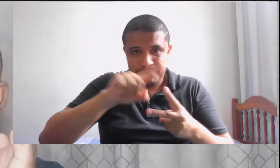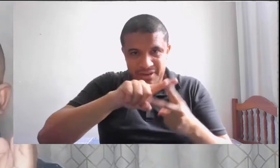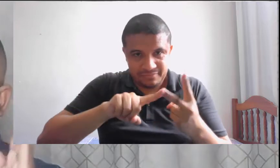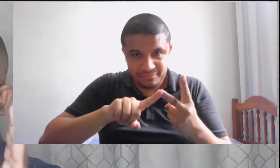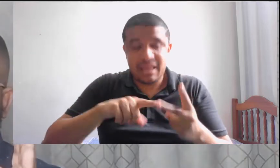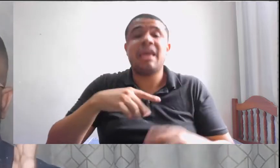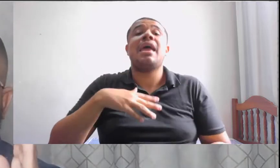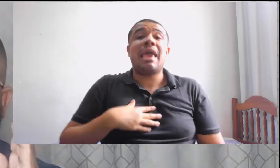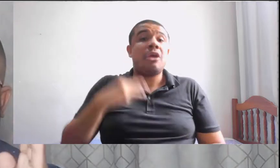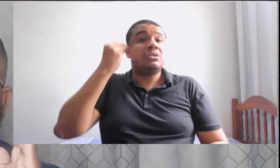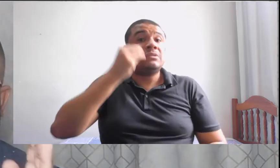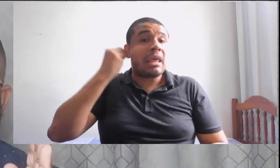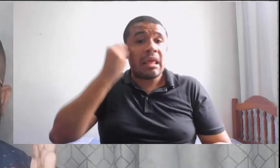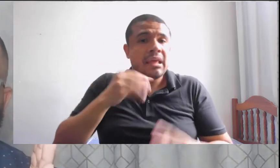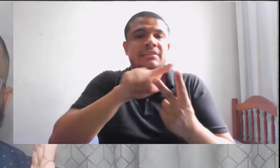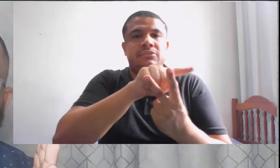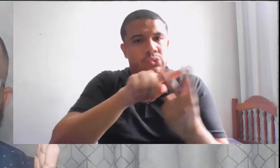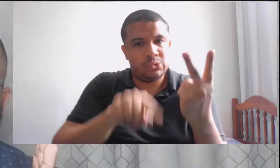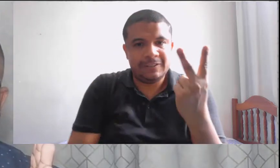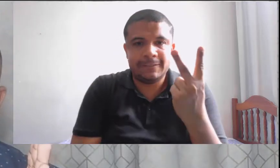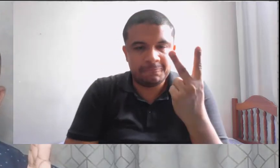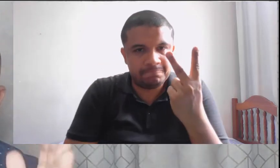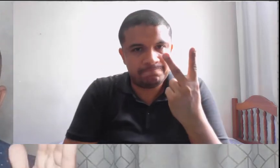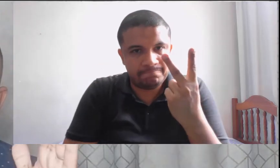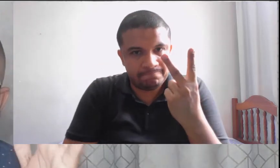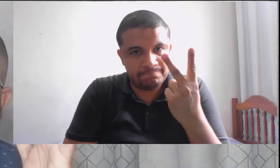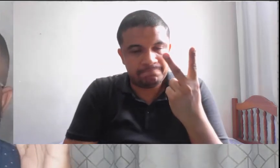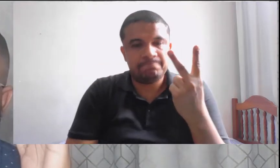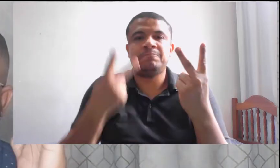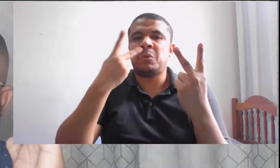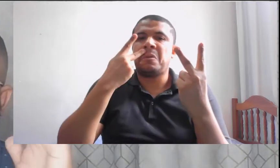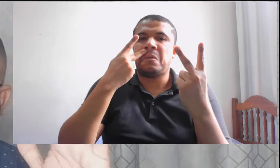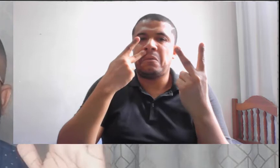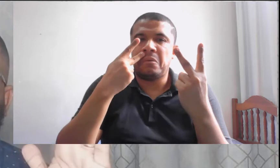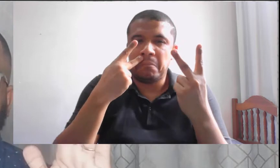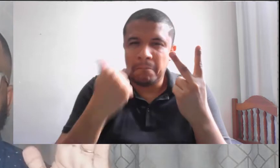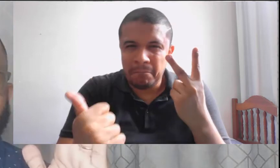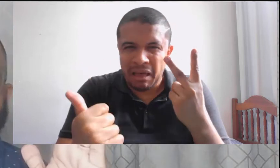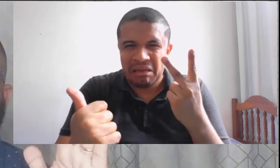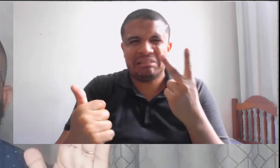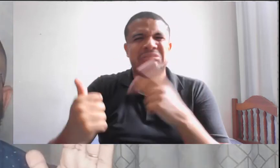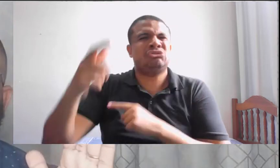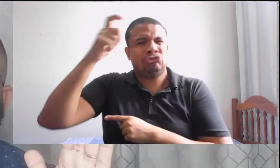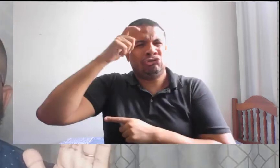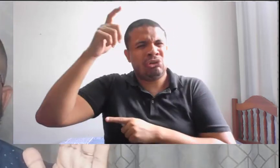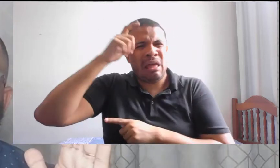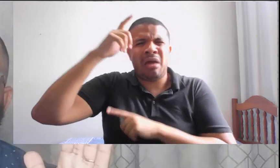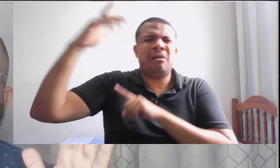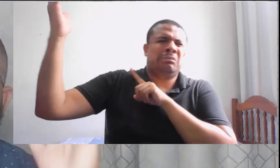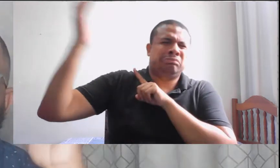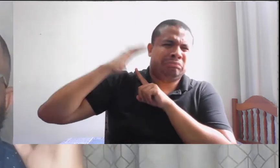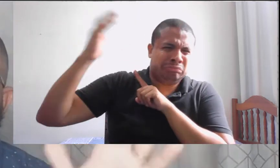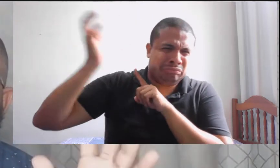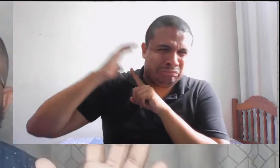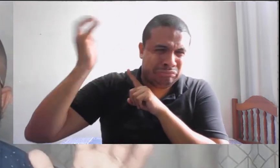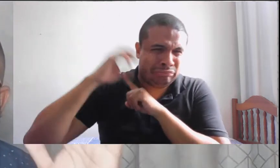Eu vivi essas duas situações. De um pai cheio de diabo,